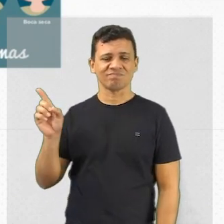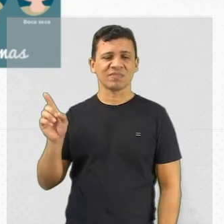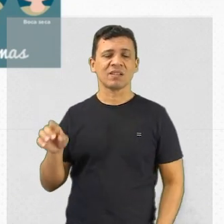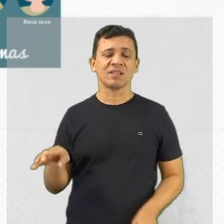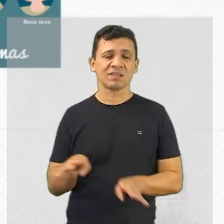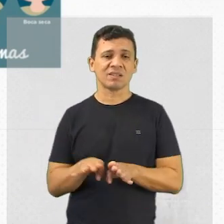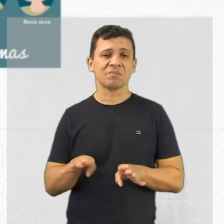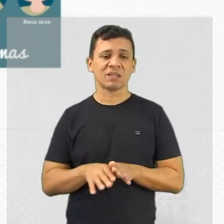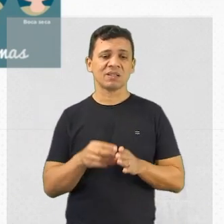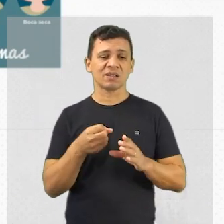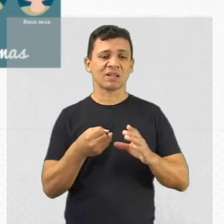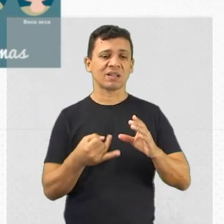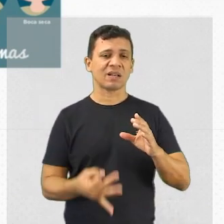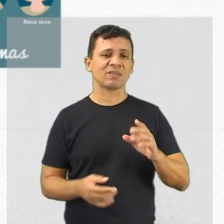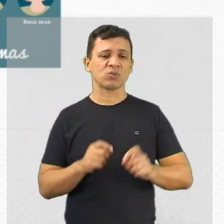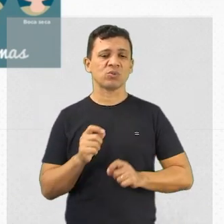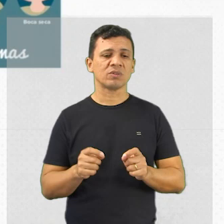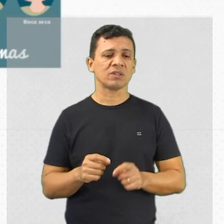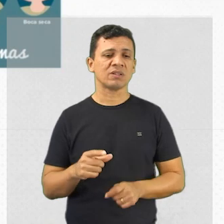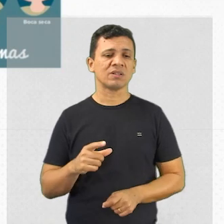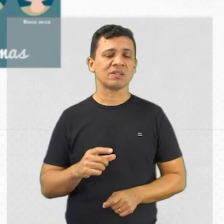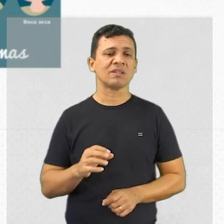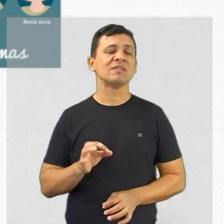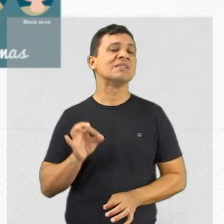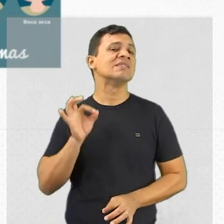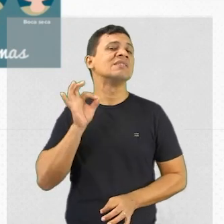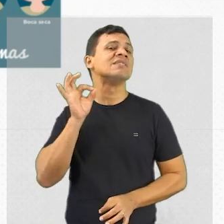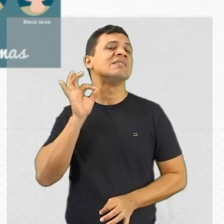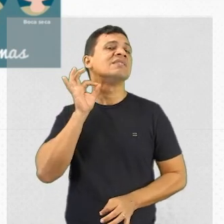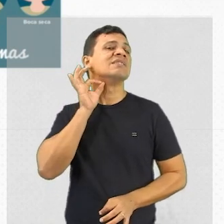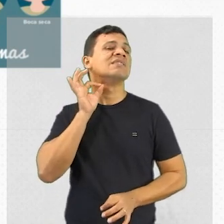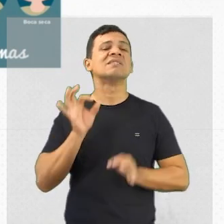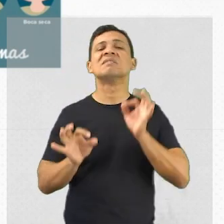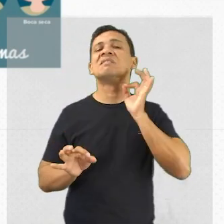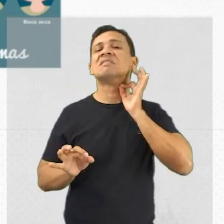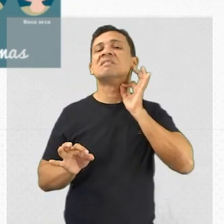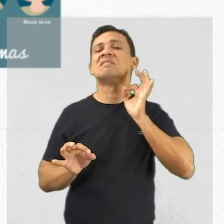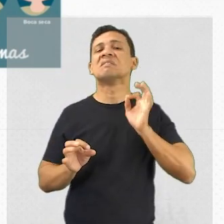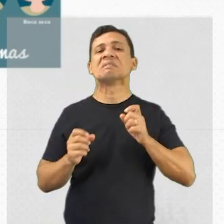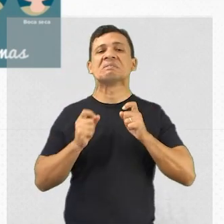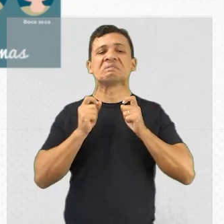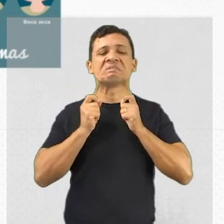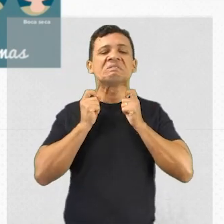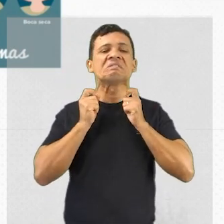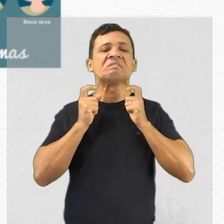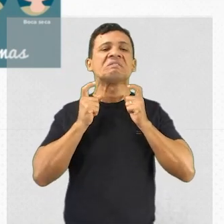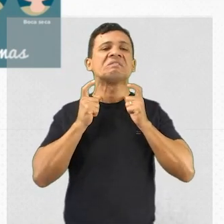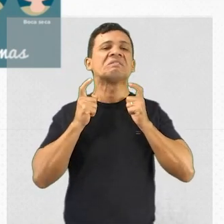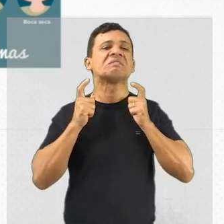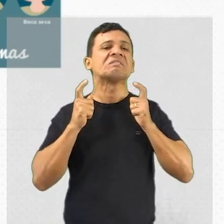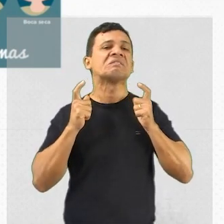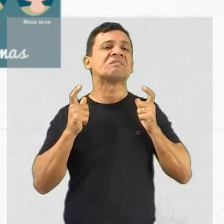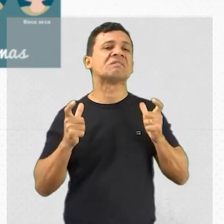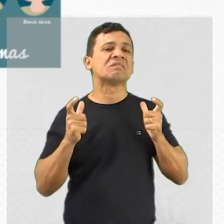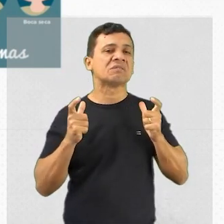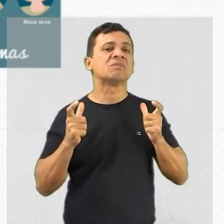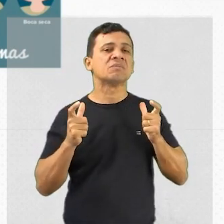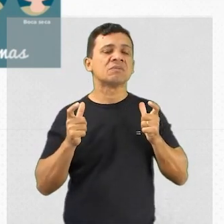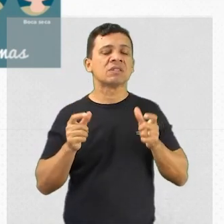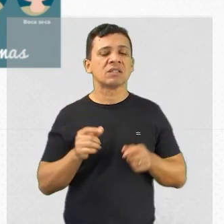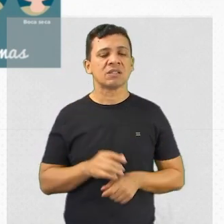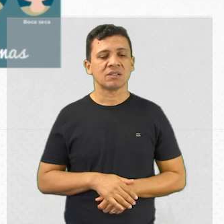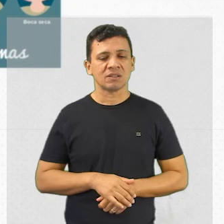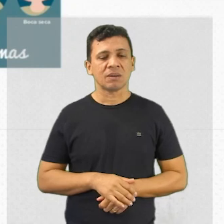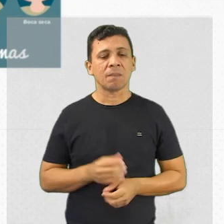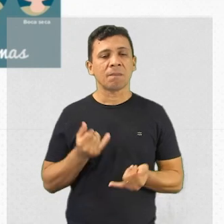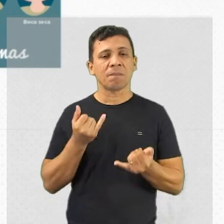como característica ali a inflamação dos gânglios linfáticos, né? A gente tem um aumento desses gânglios linfáticos e